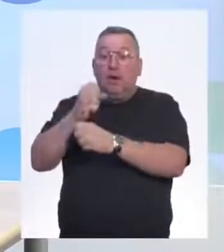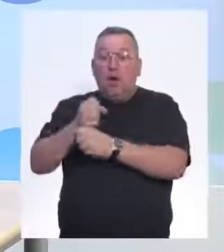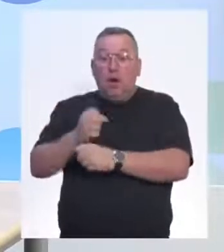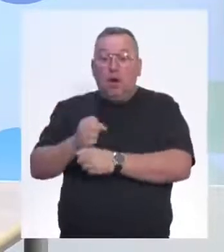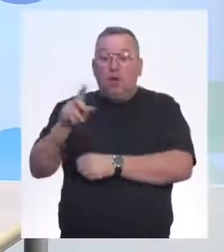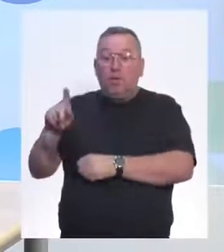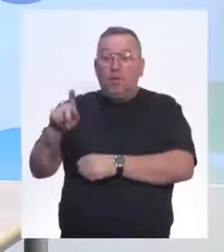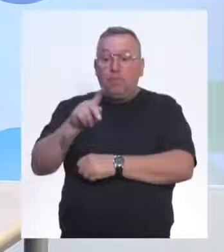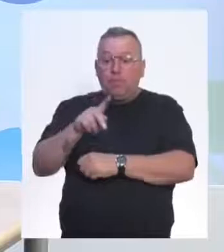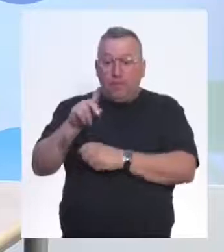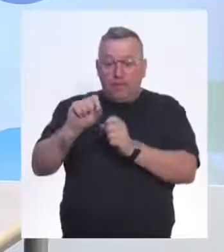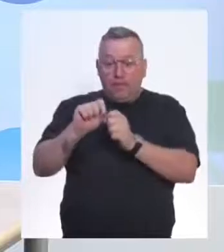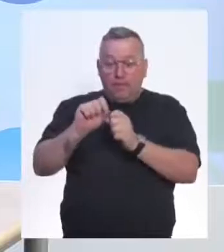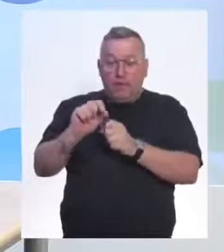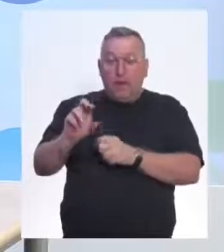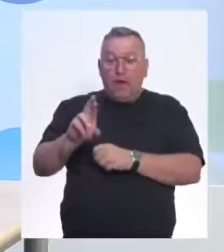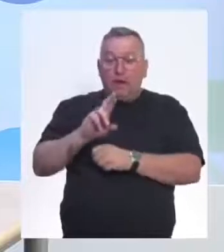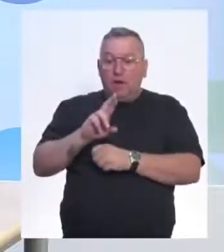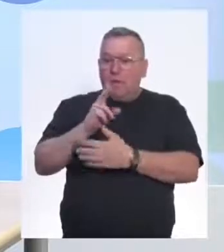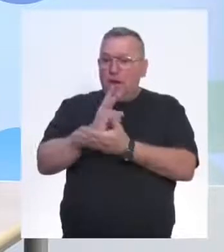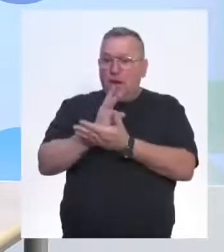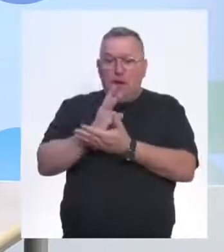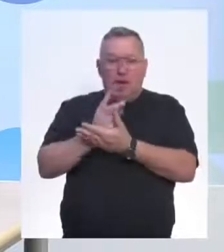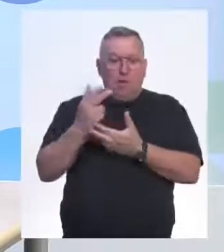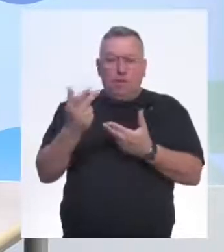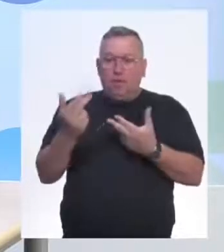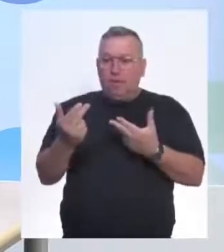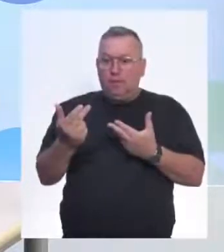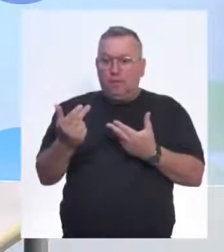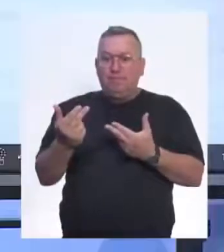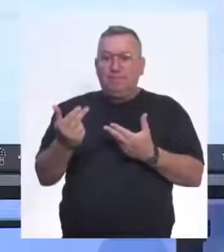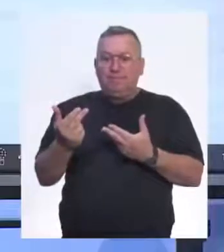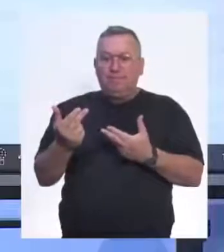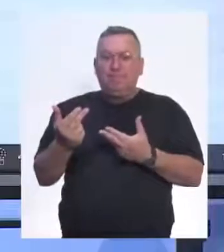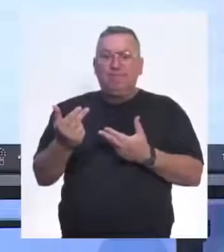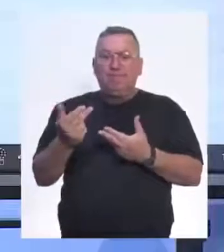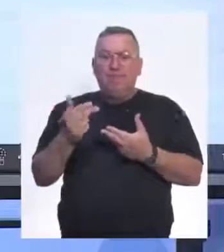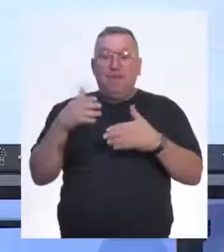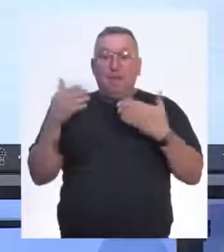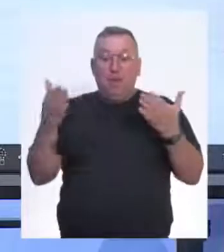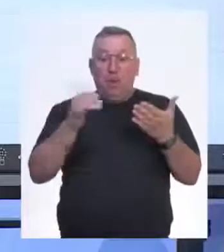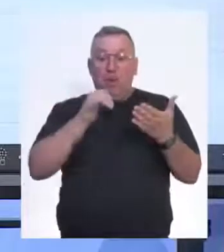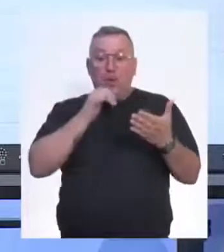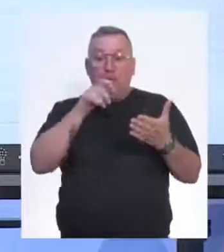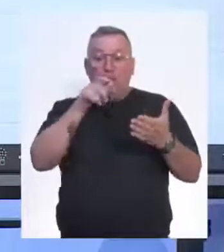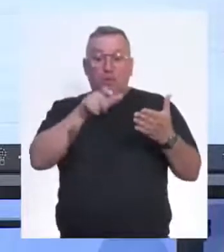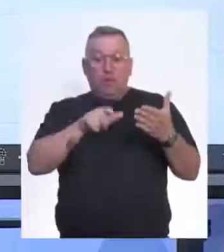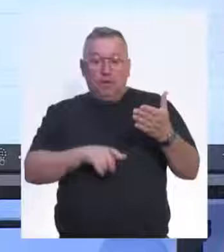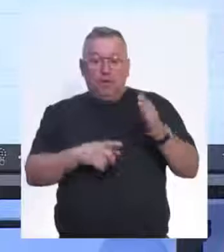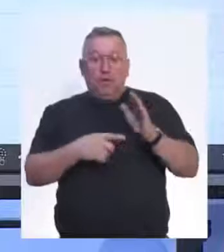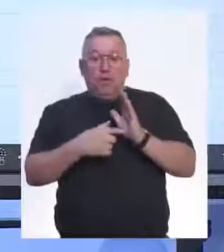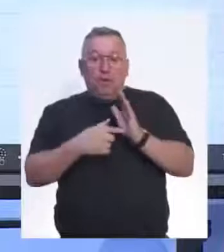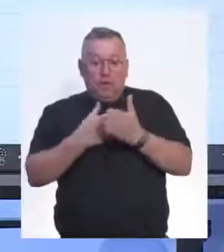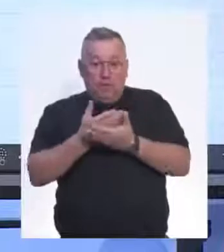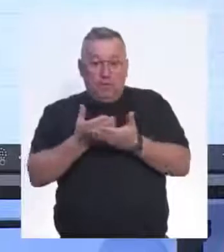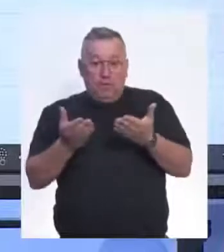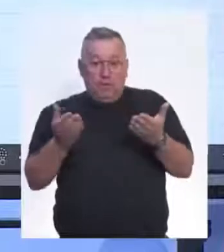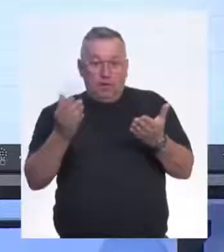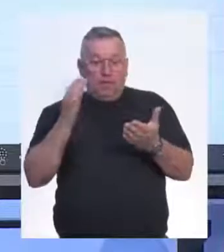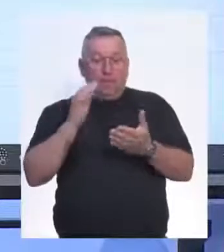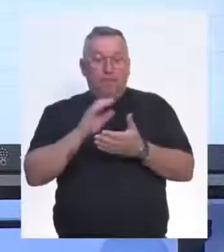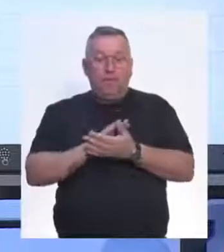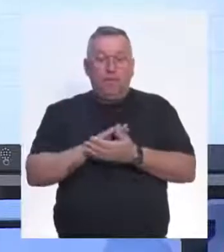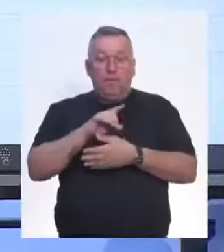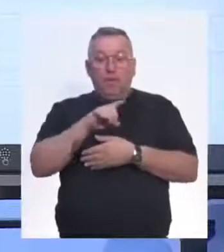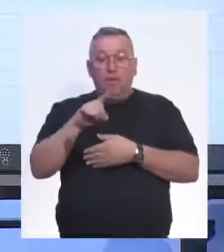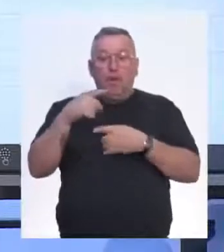o resultado é exatamente o mesmo. Isso aí. Então, esse modelo aí que eu apresentei para vocês, esses 2 modelos,